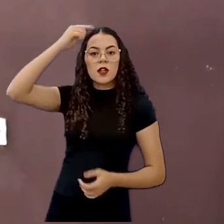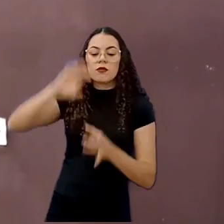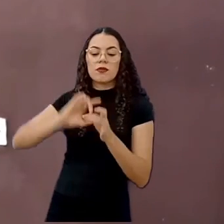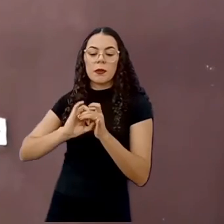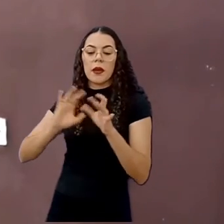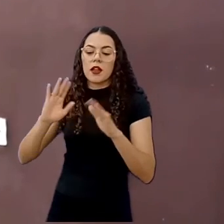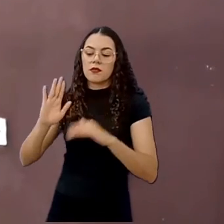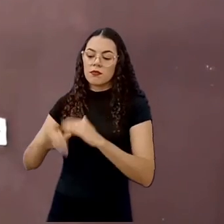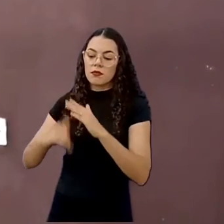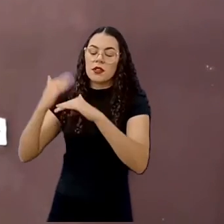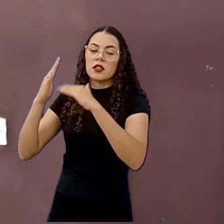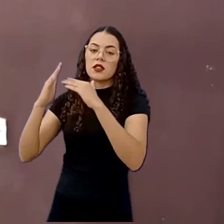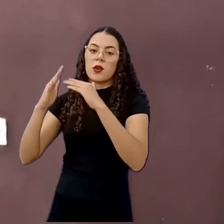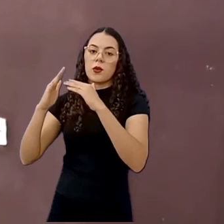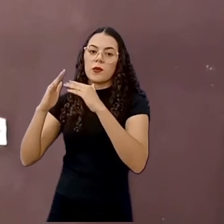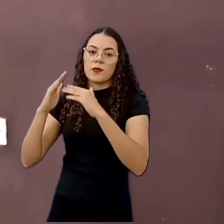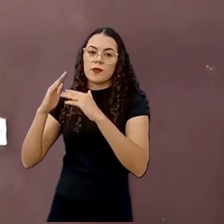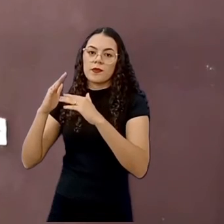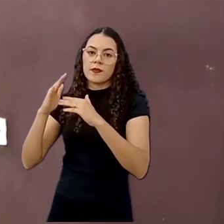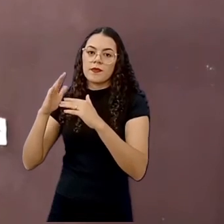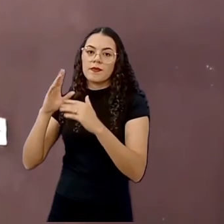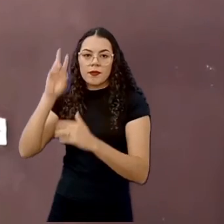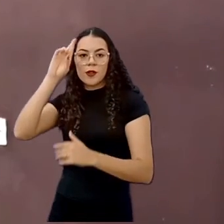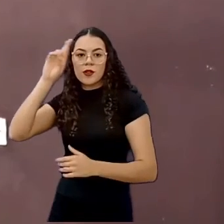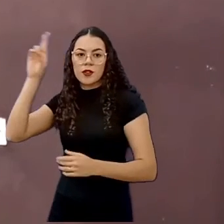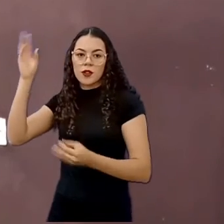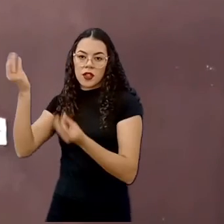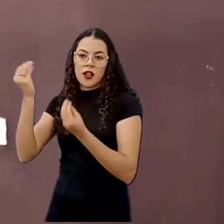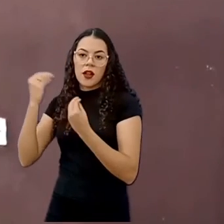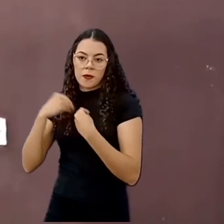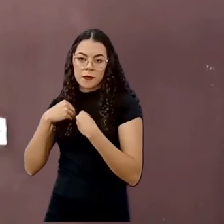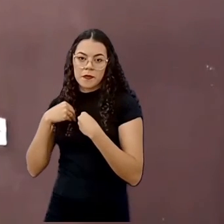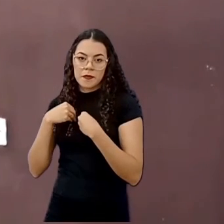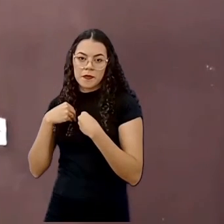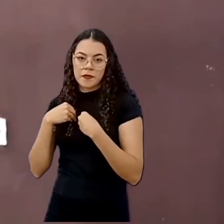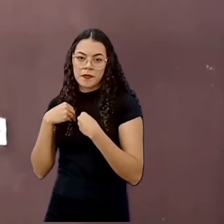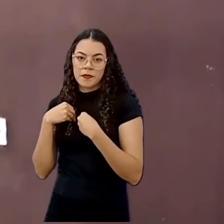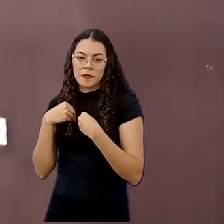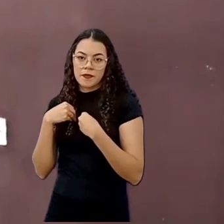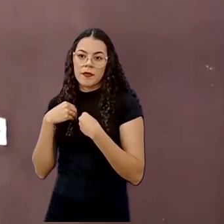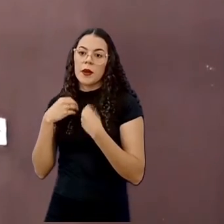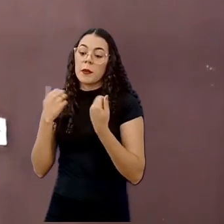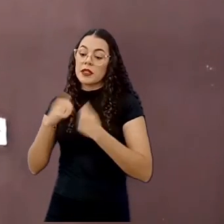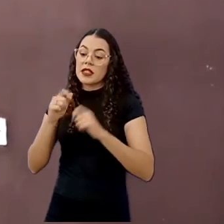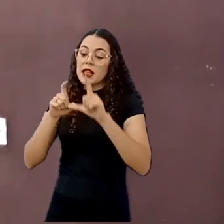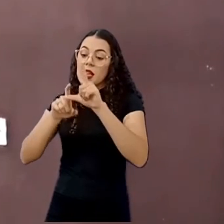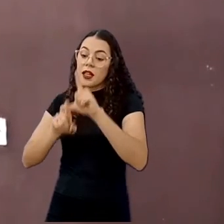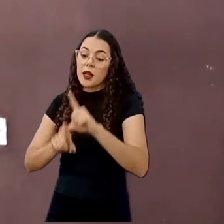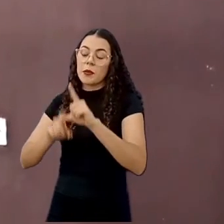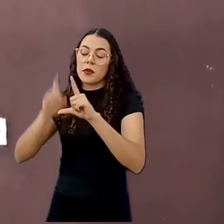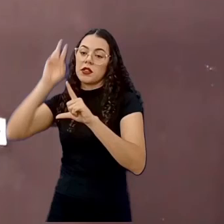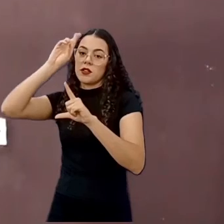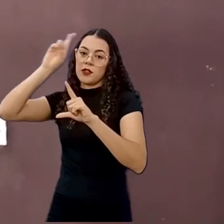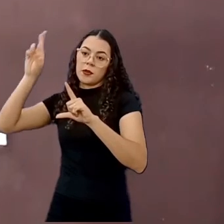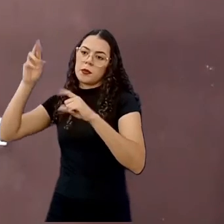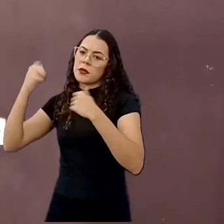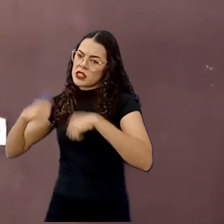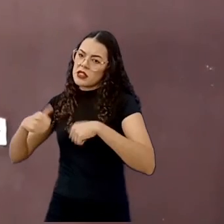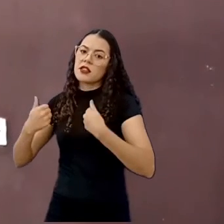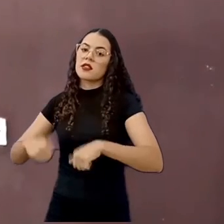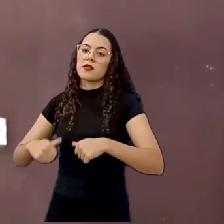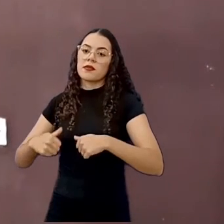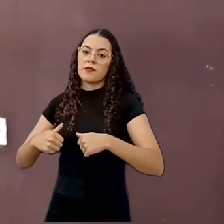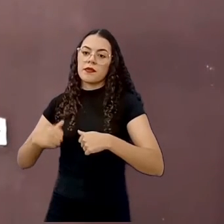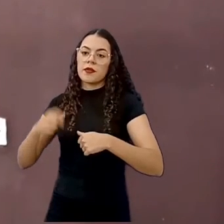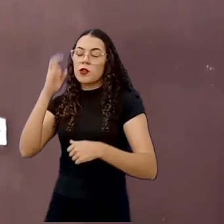e de crescimento no nosso Deus. Dependa do Senhor Jesus Cristo.